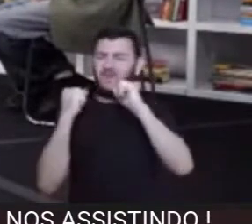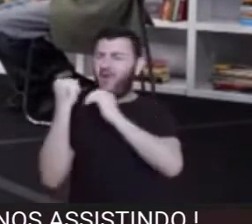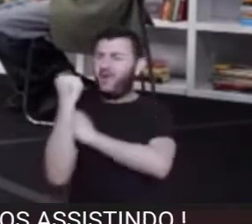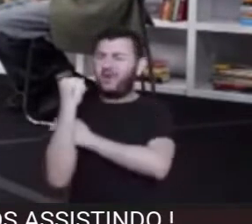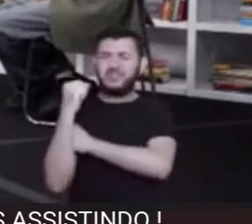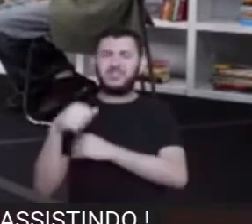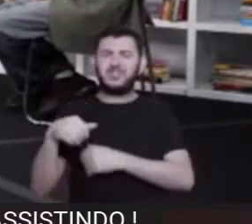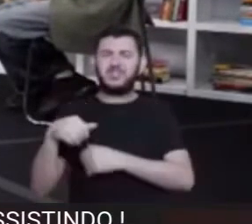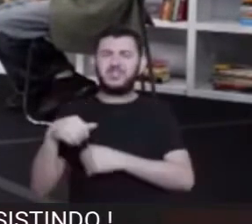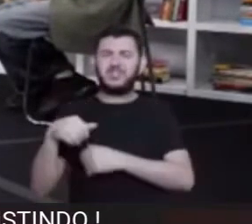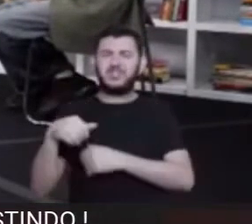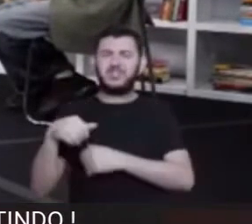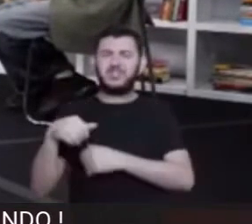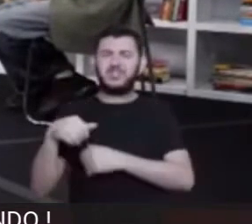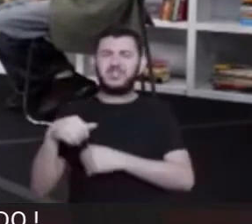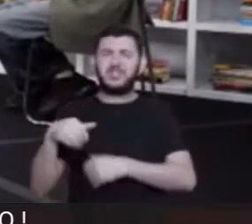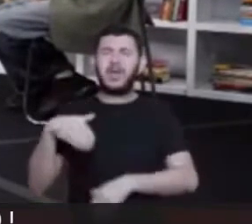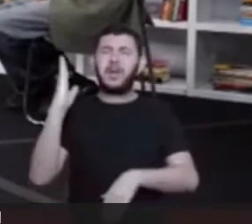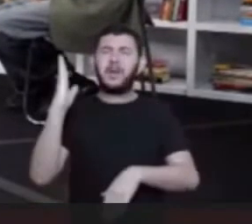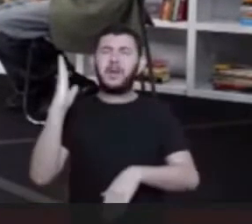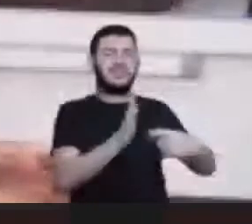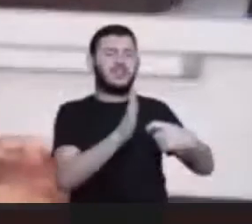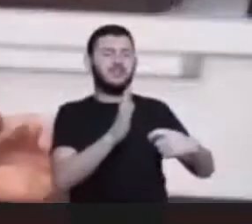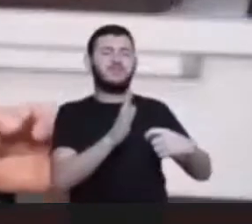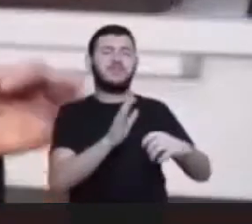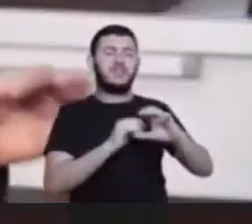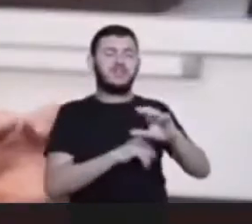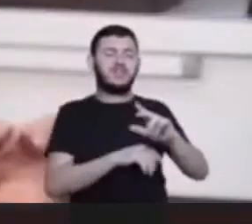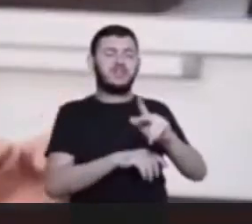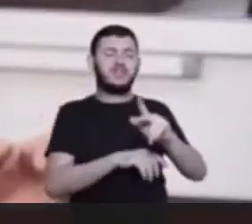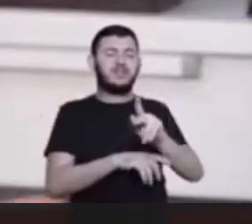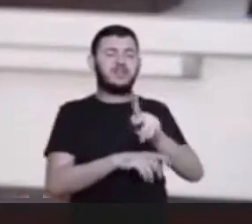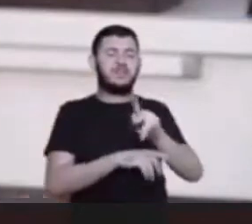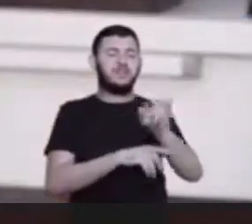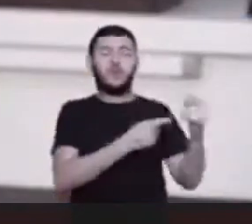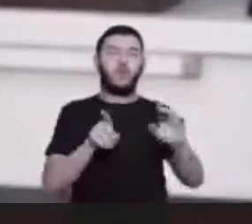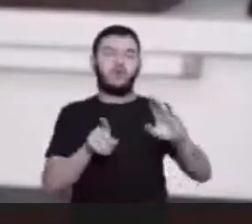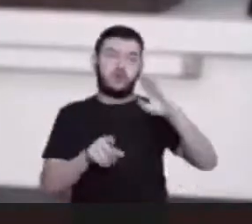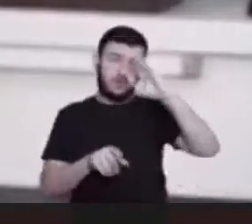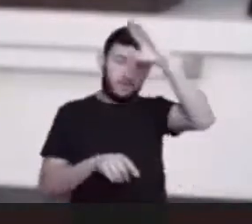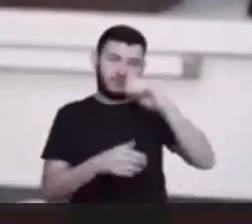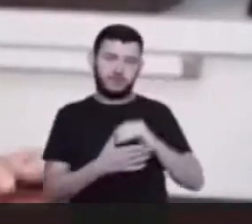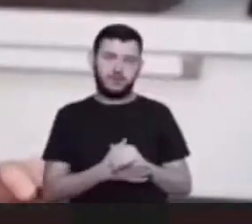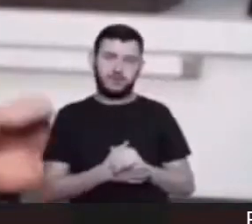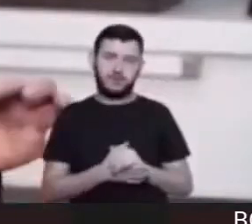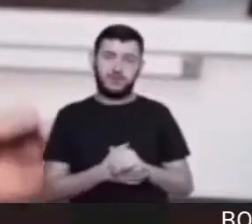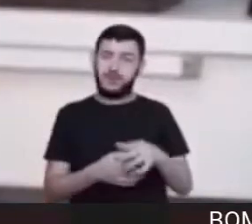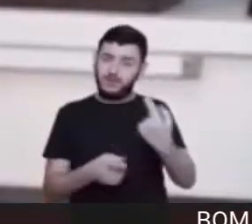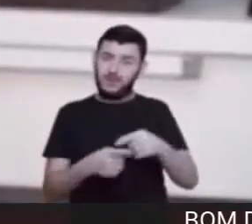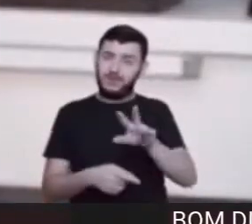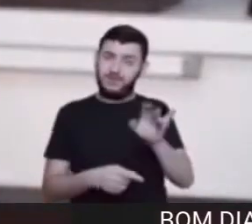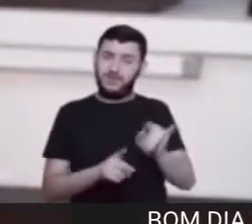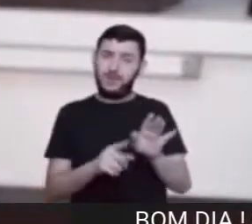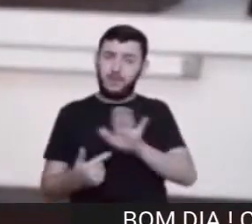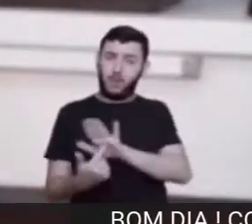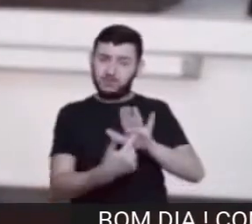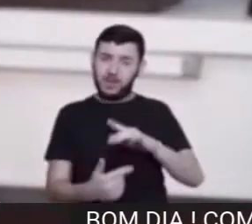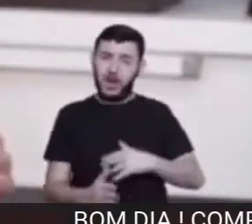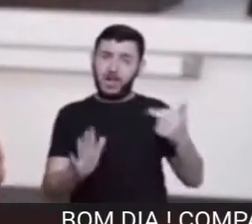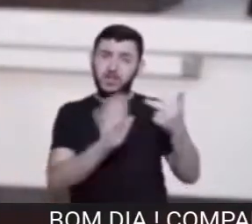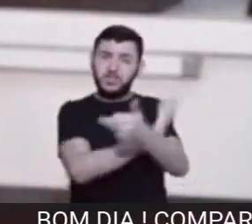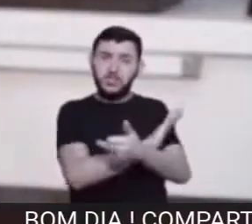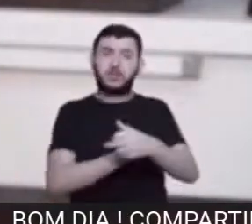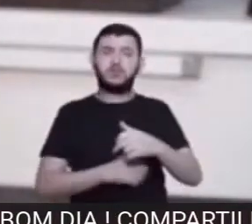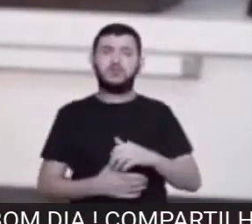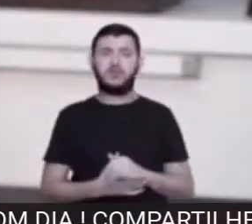o presidente Bolsonaro. Essas imagens vêm mostrar que ele é um genocida. Ele não tem respeito pela vida,